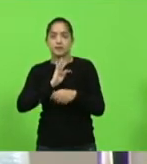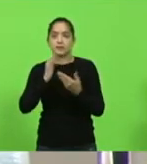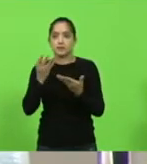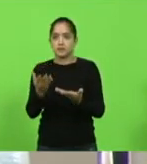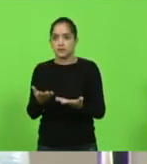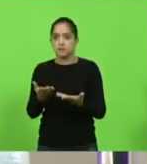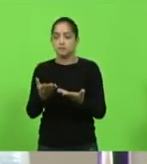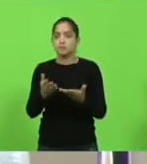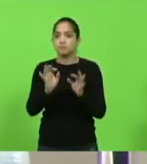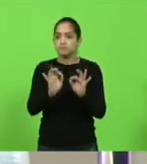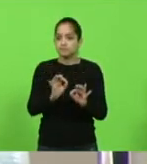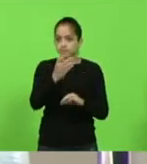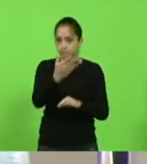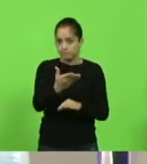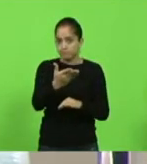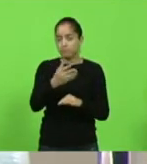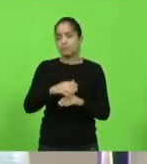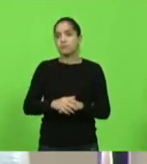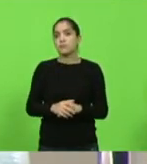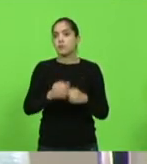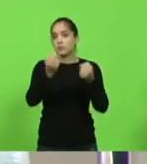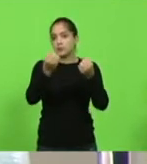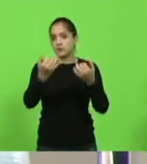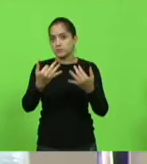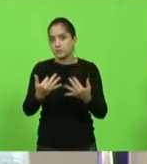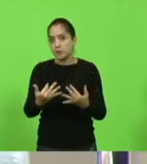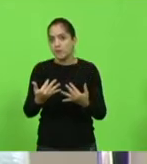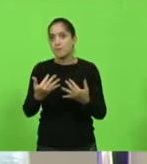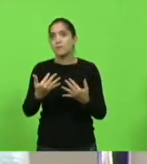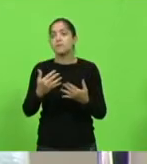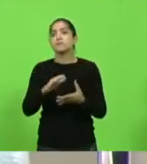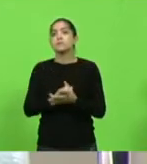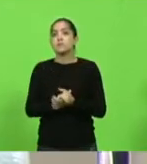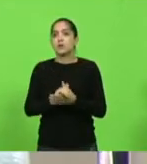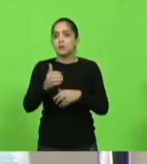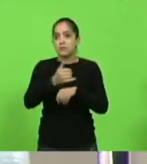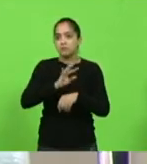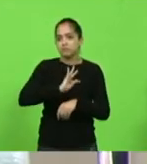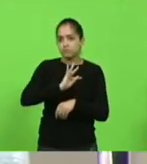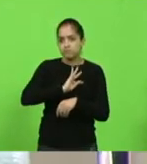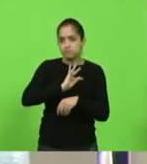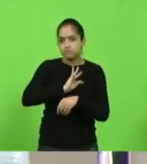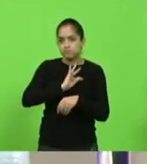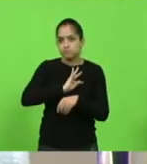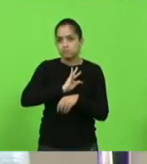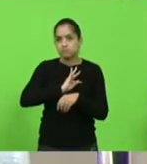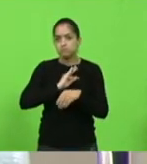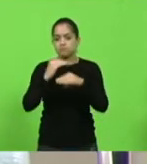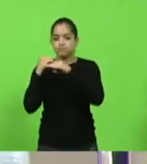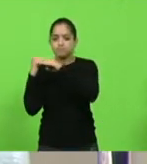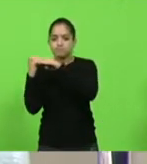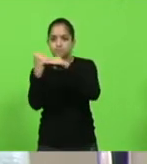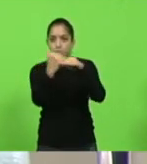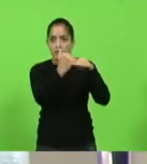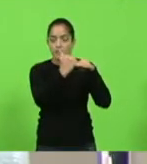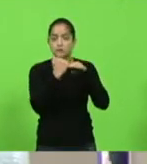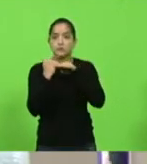com muita precisão a doutora Cibele Porto uma qualificação técnica no momento que você busca a padronização